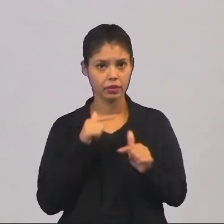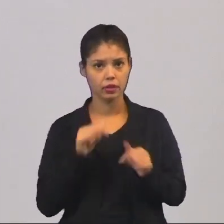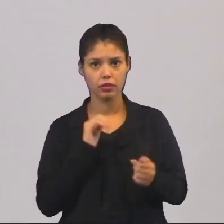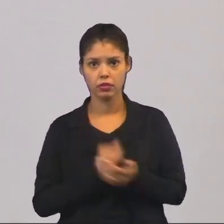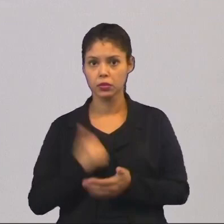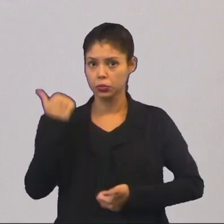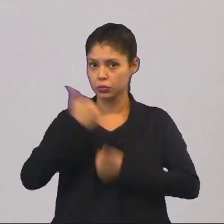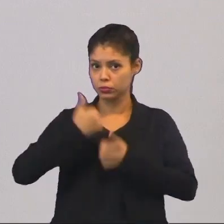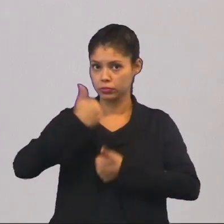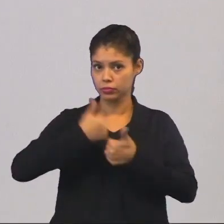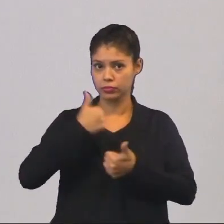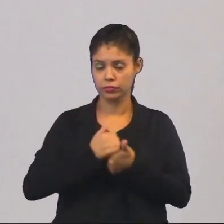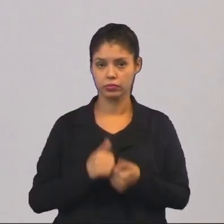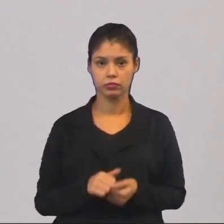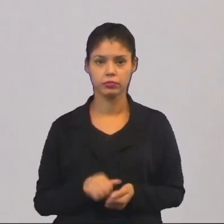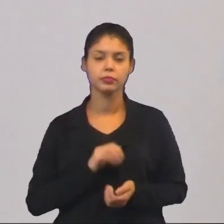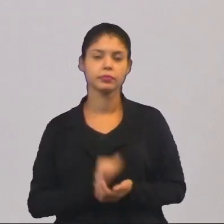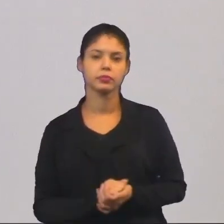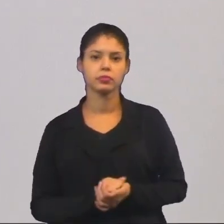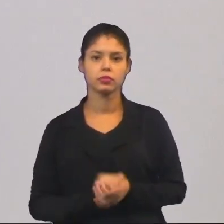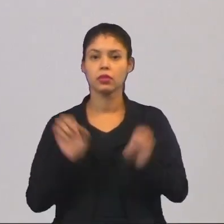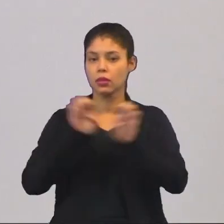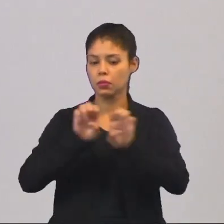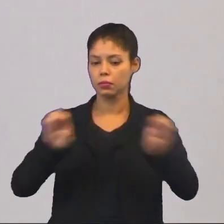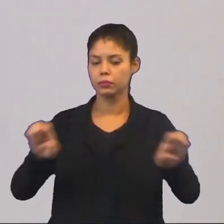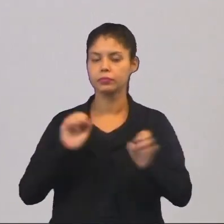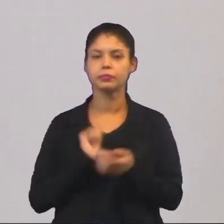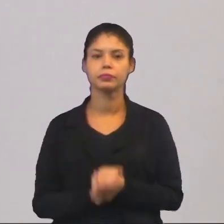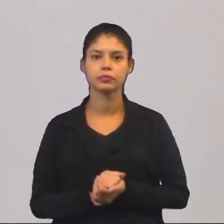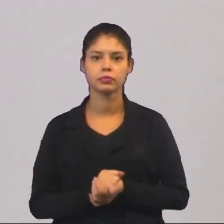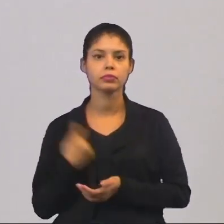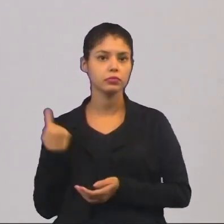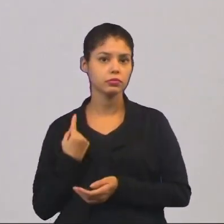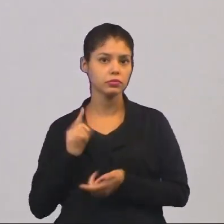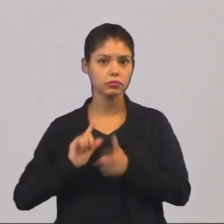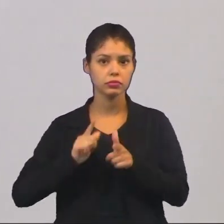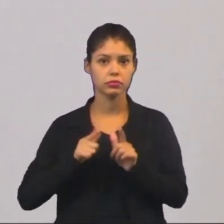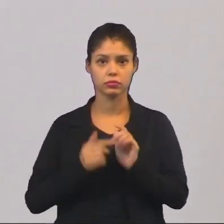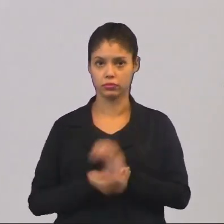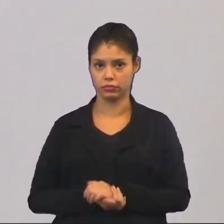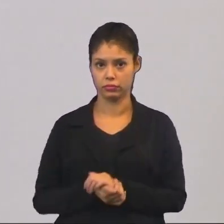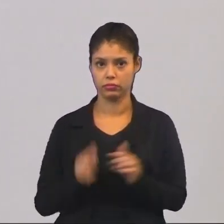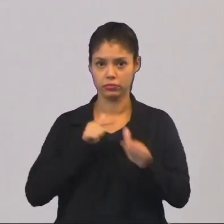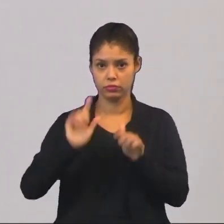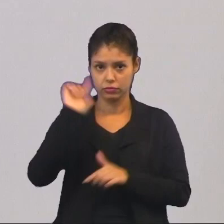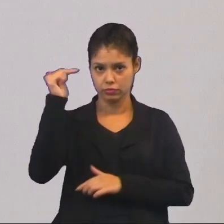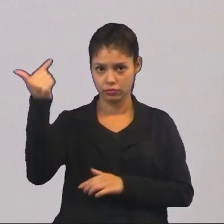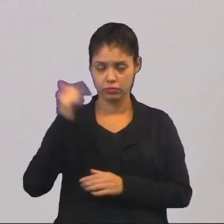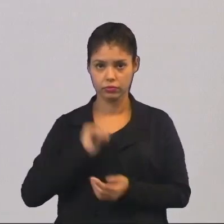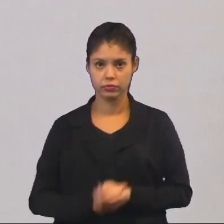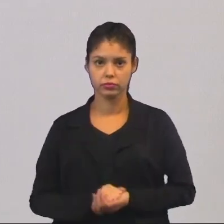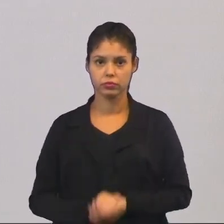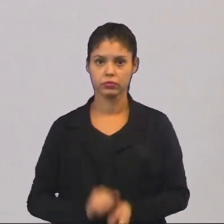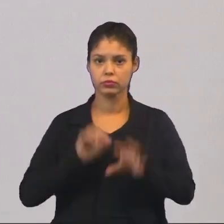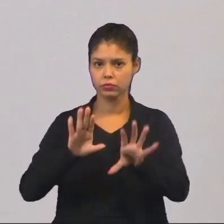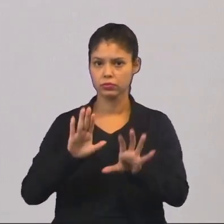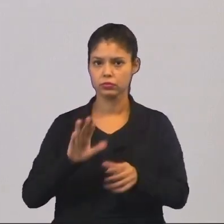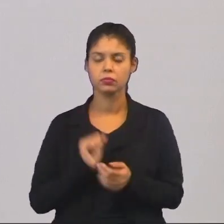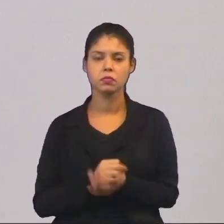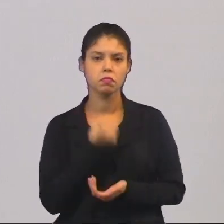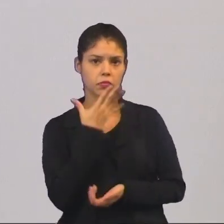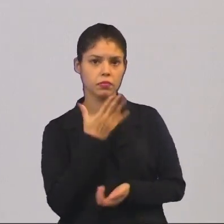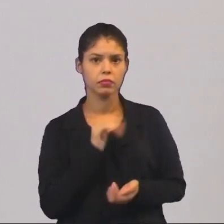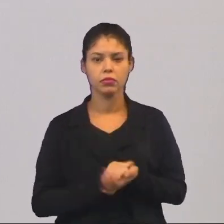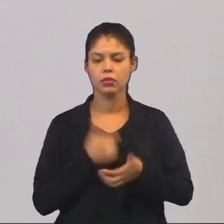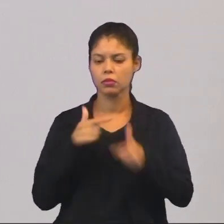com substituição, dependendo da equação, a gente isola uma letra e trabalha com a outra. A situação vem boa